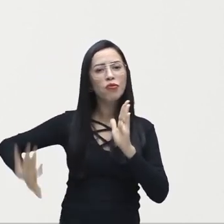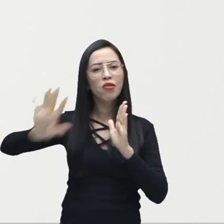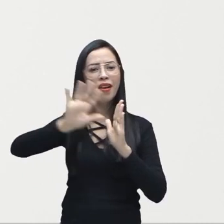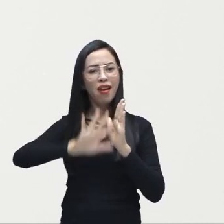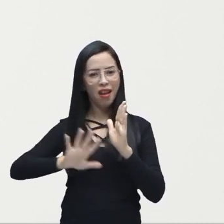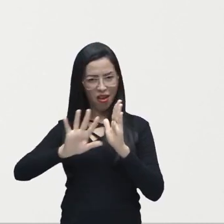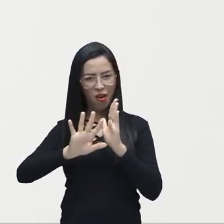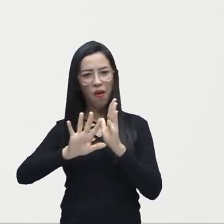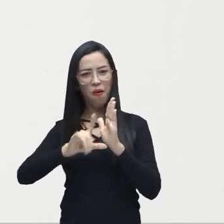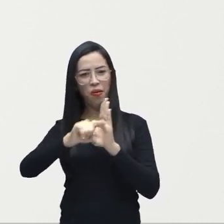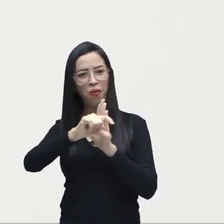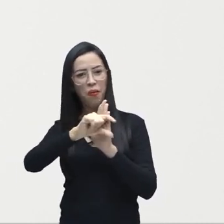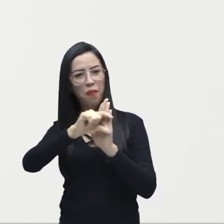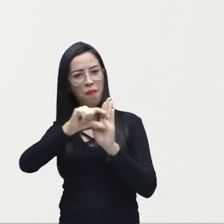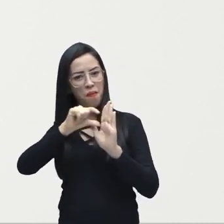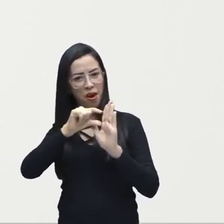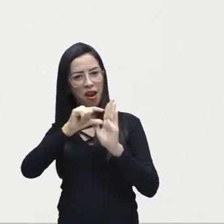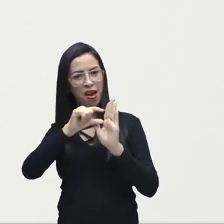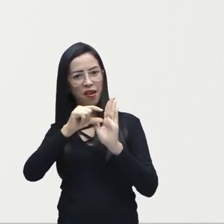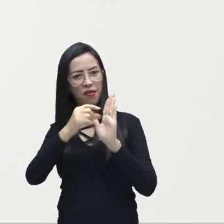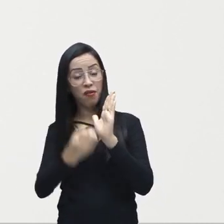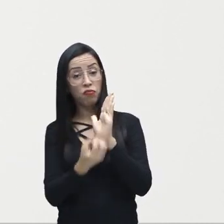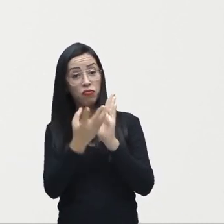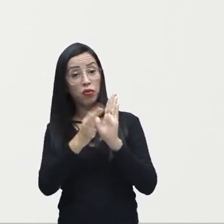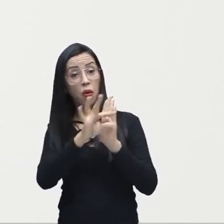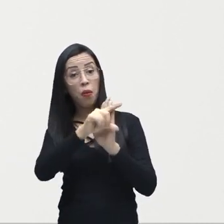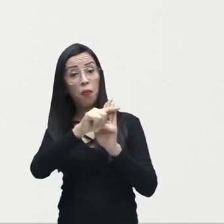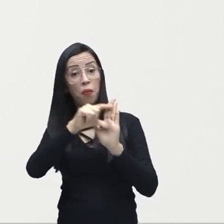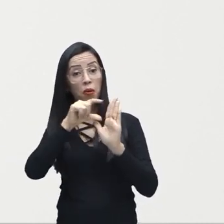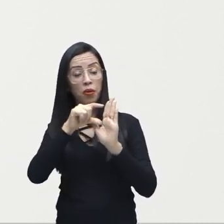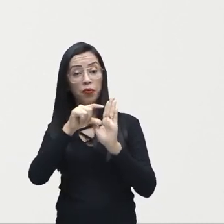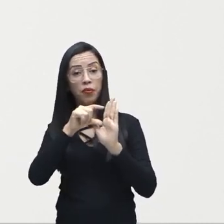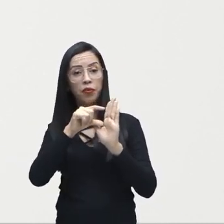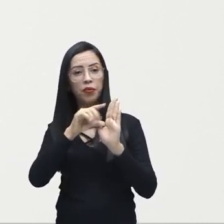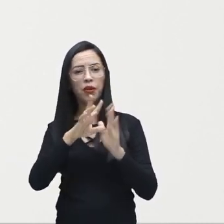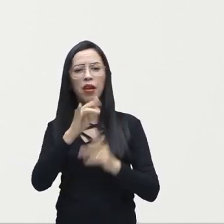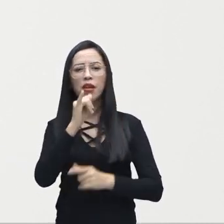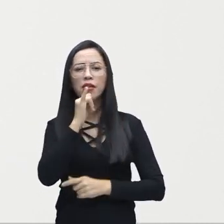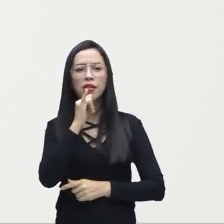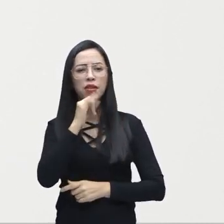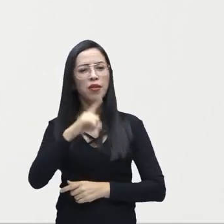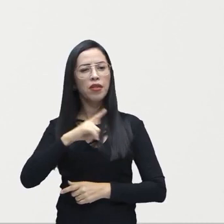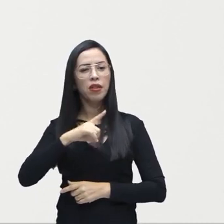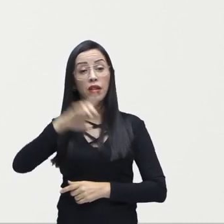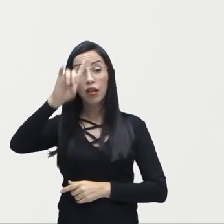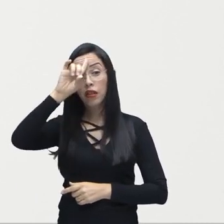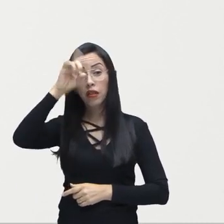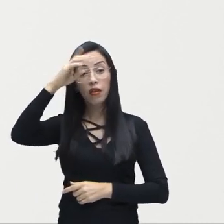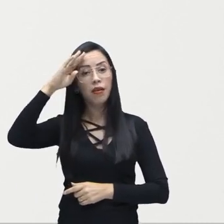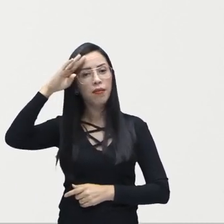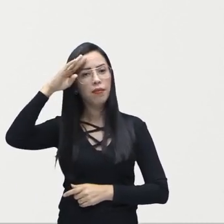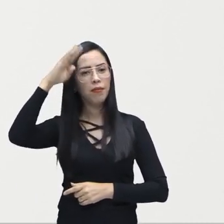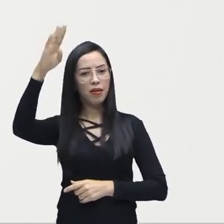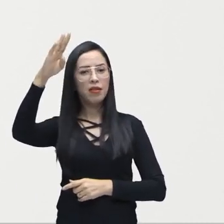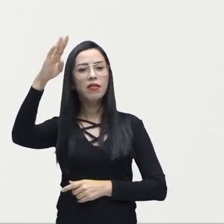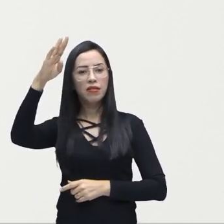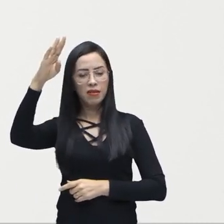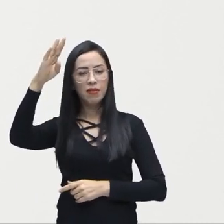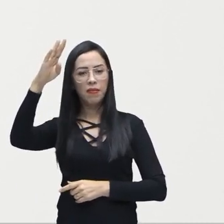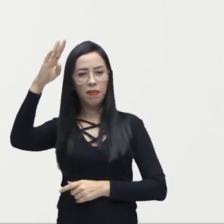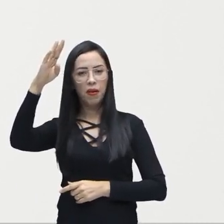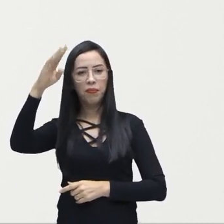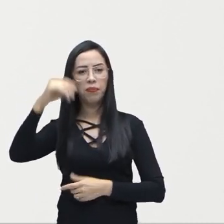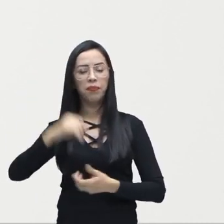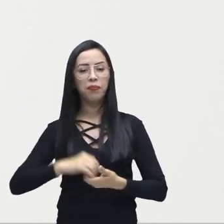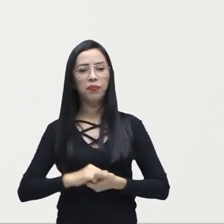desenvolve o parágrafo. Olha lá nossa estrutura. Eu tenho a ideia principal e a partir daí se desenvolve o